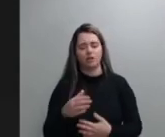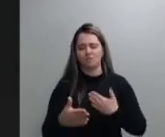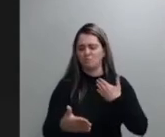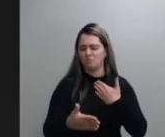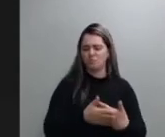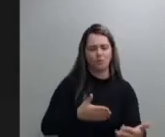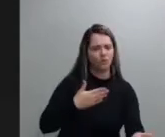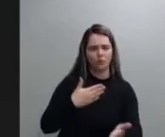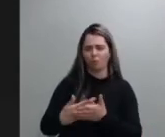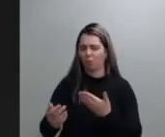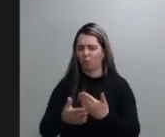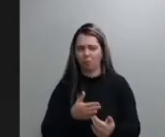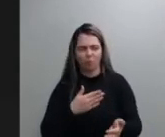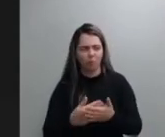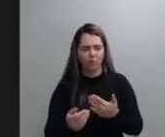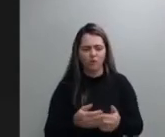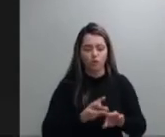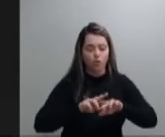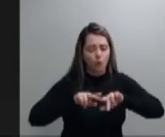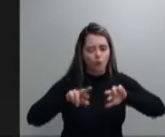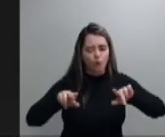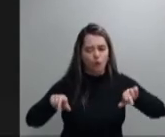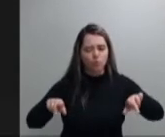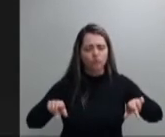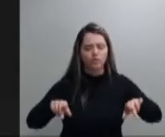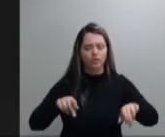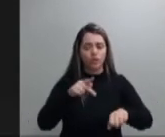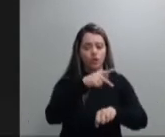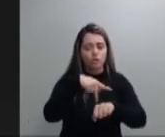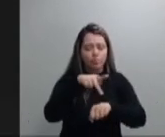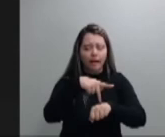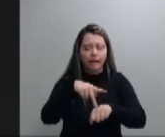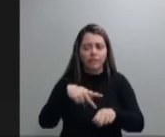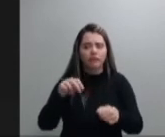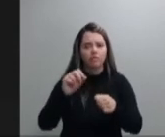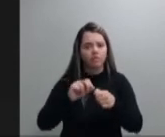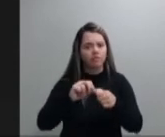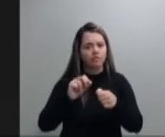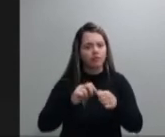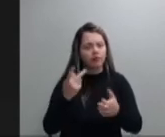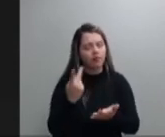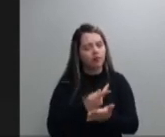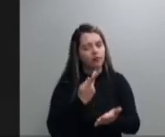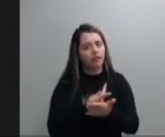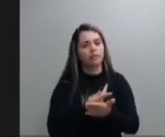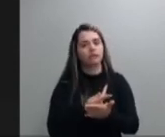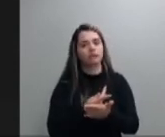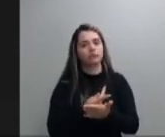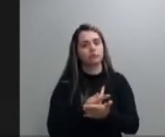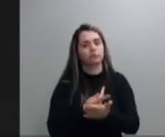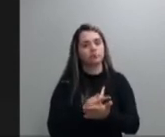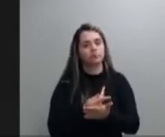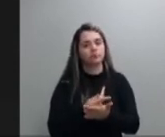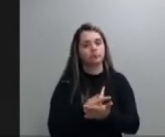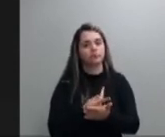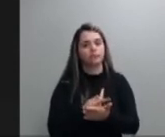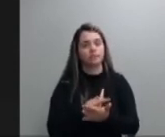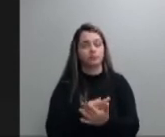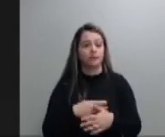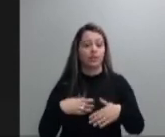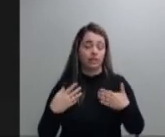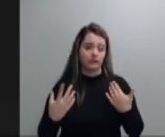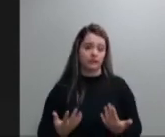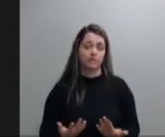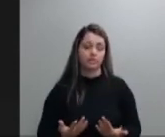.148 a 5.151 dos autos originais pois bem no que tange